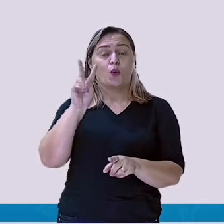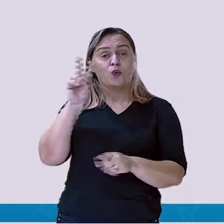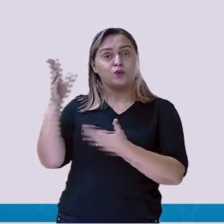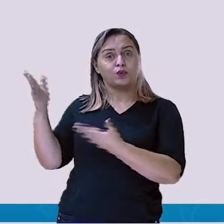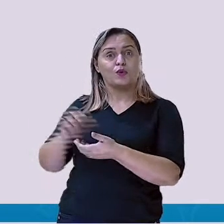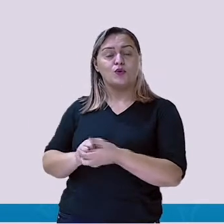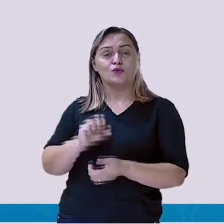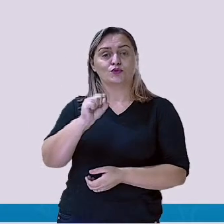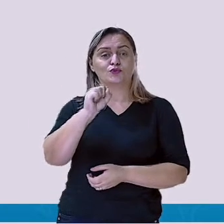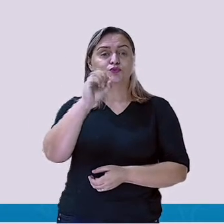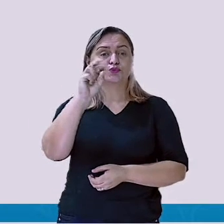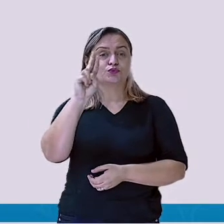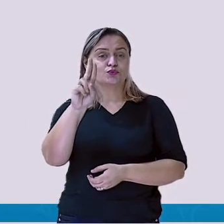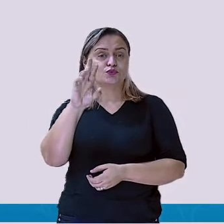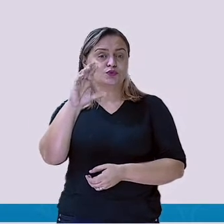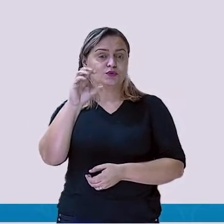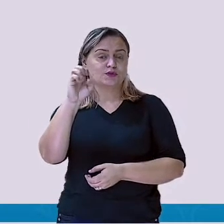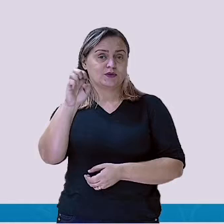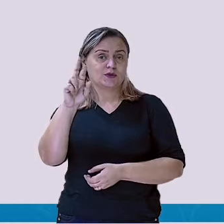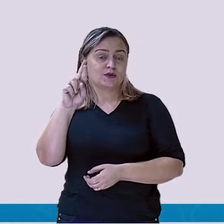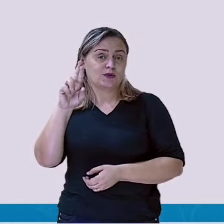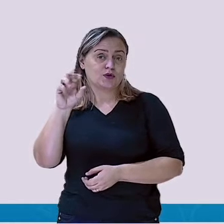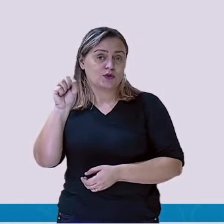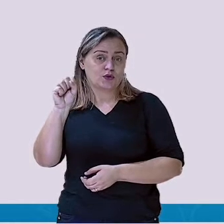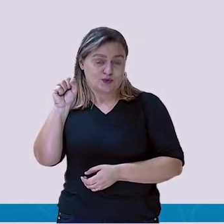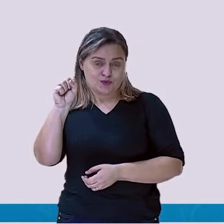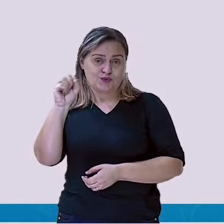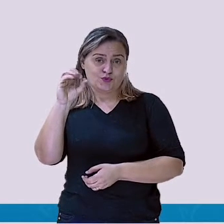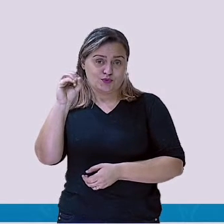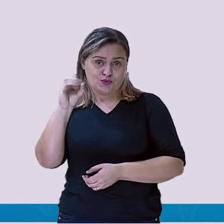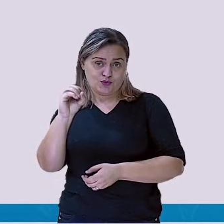outro. Presença, ausência.